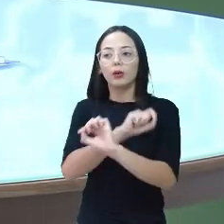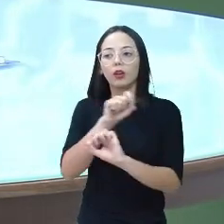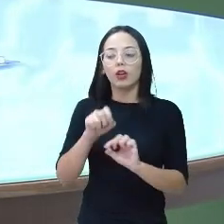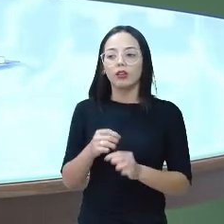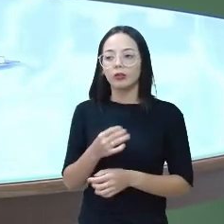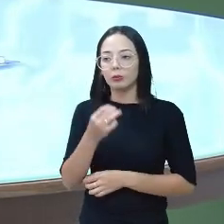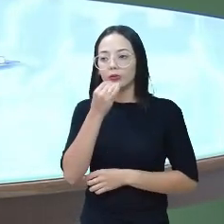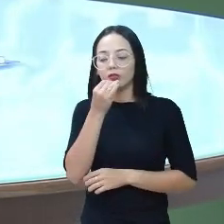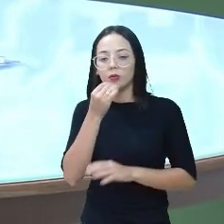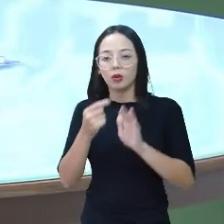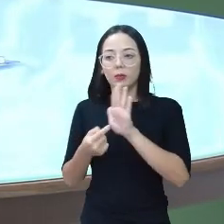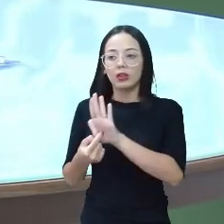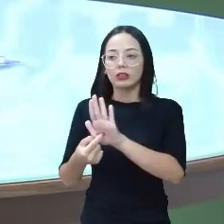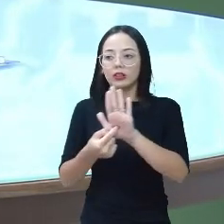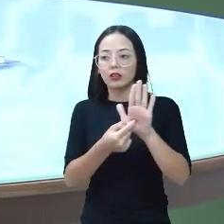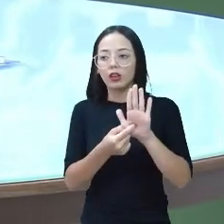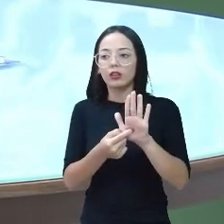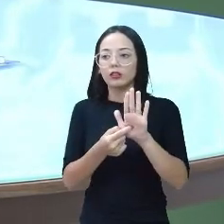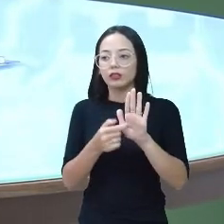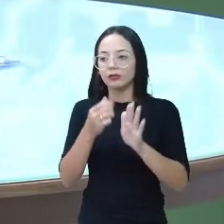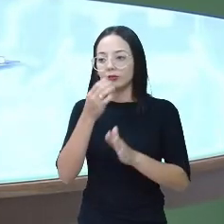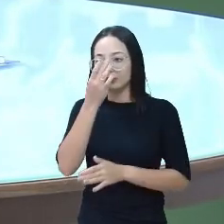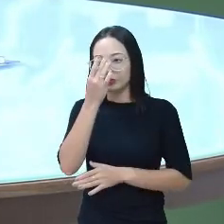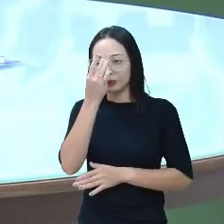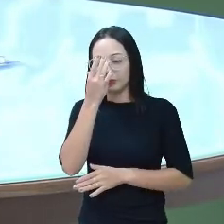ele é apresentado assim.